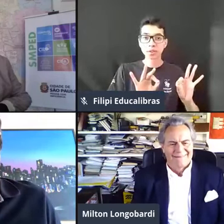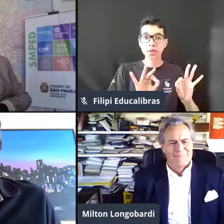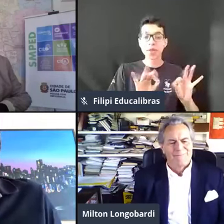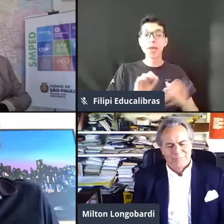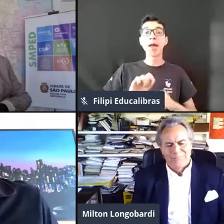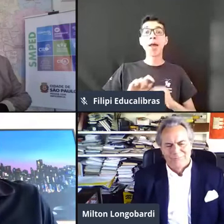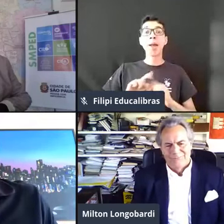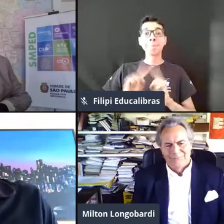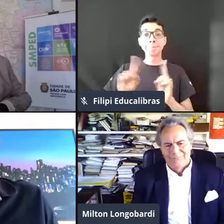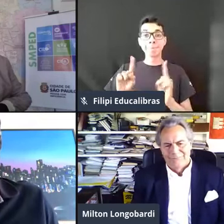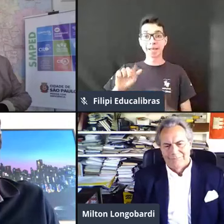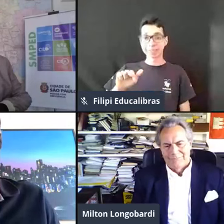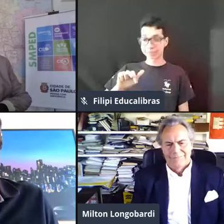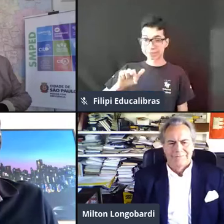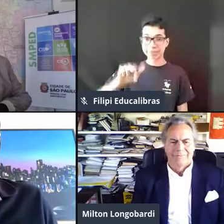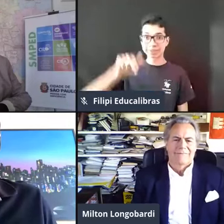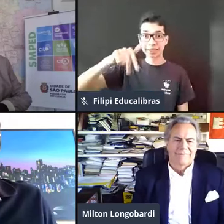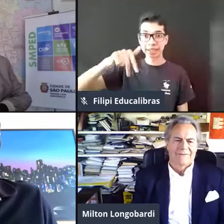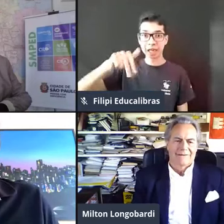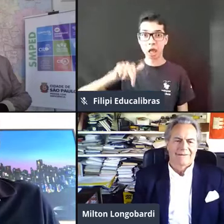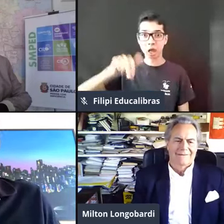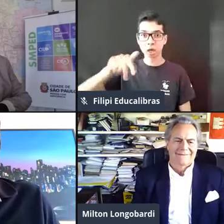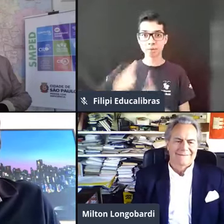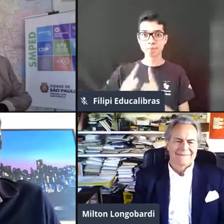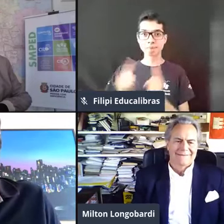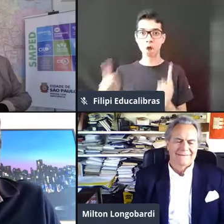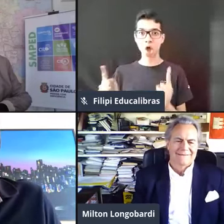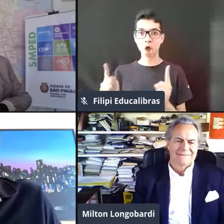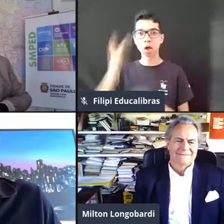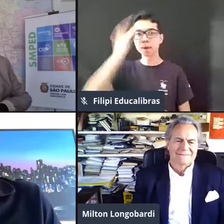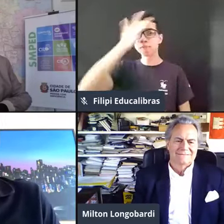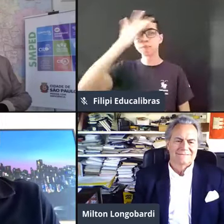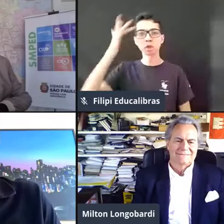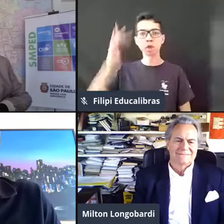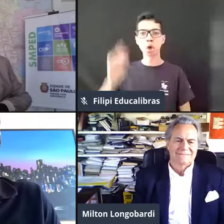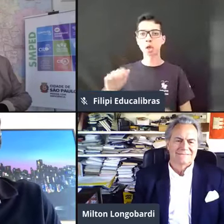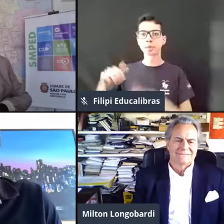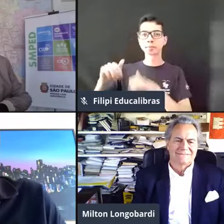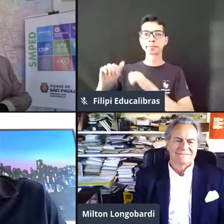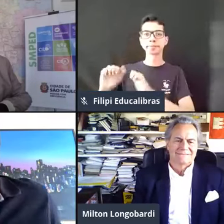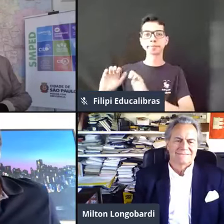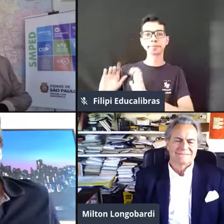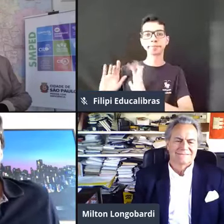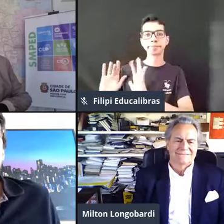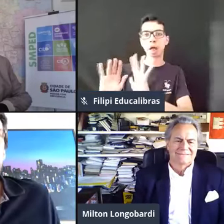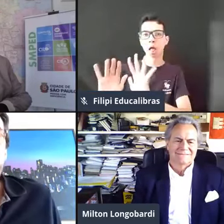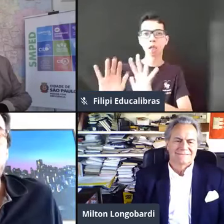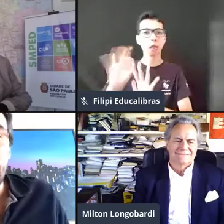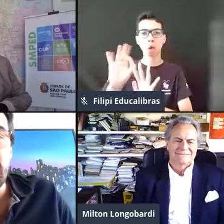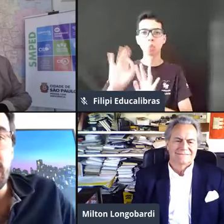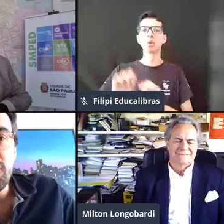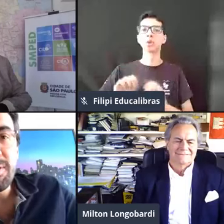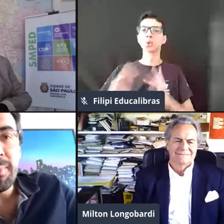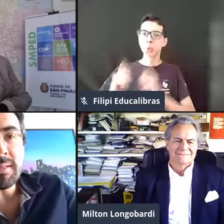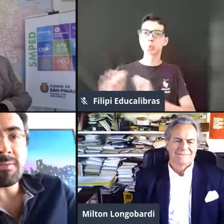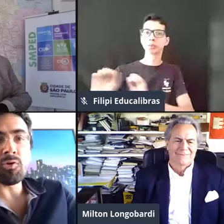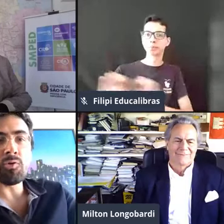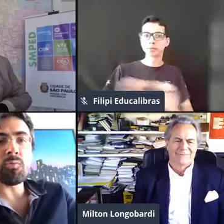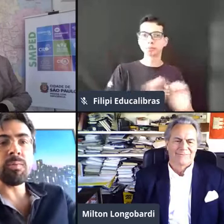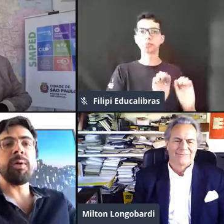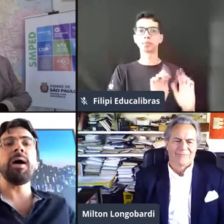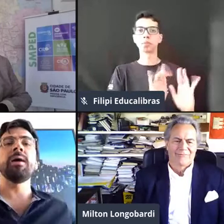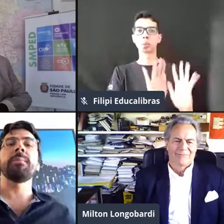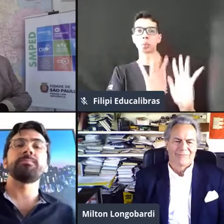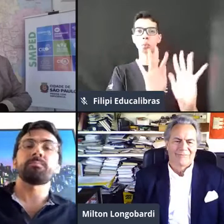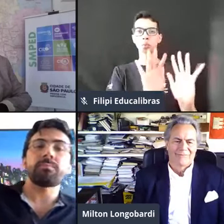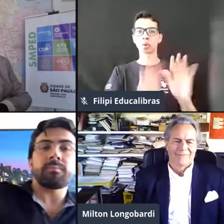degraus. O cadeirante, muitas vezes, percebe mais do que ninguém que ele está subindo pela rampa e as pessoas que estão andando também estão